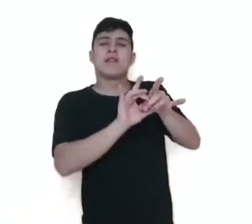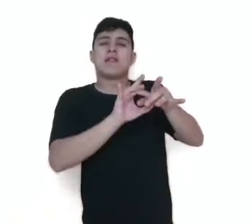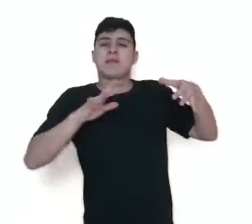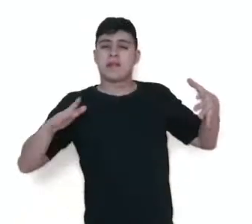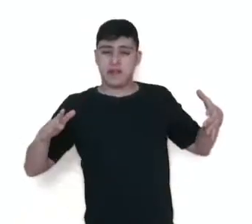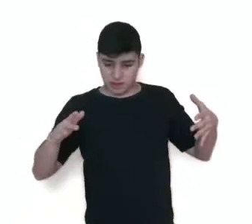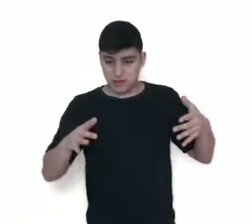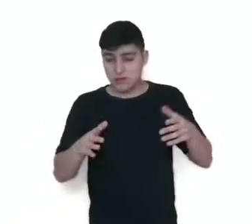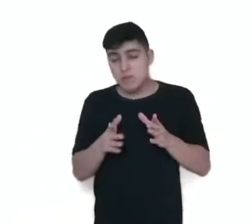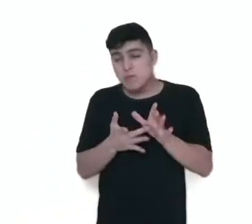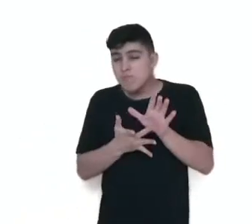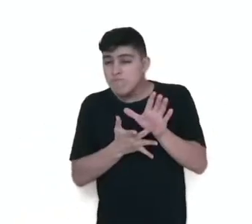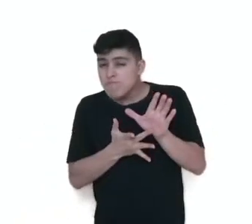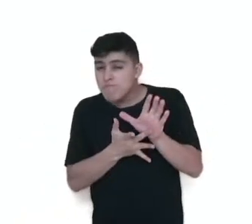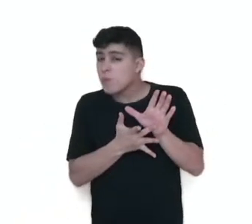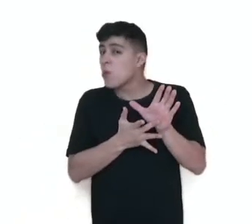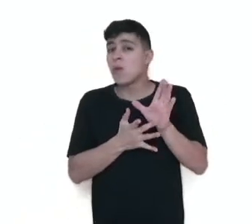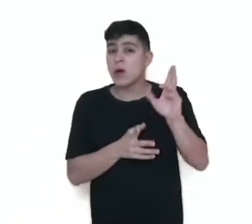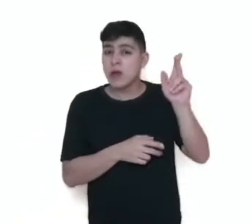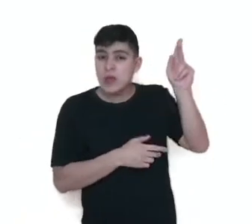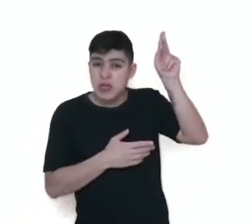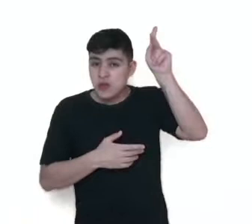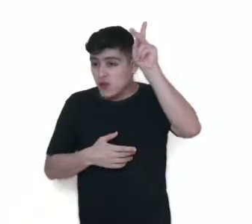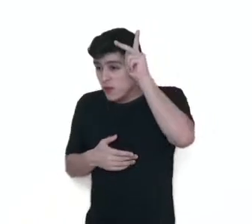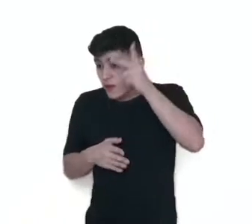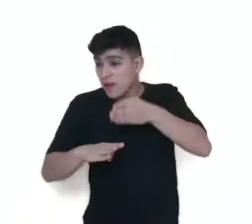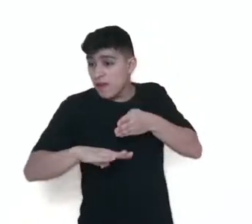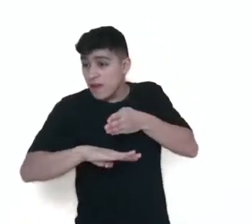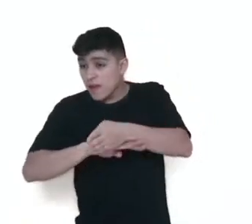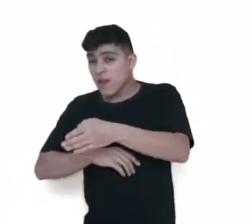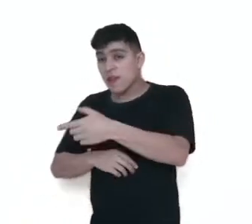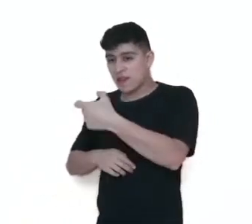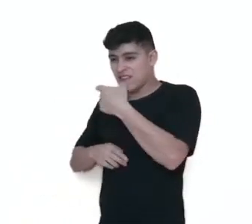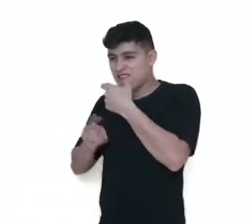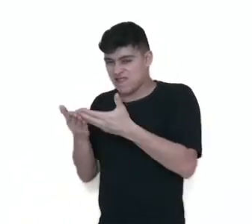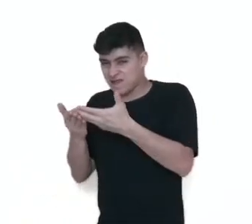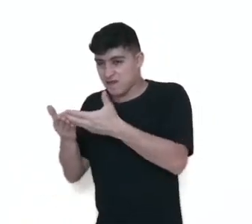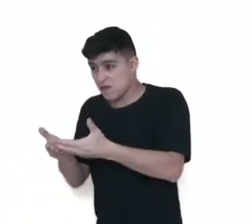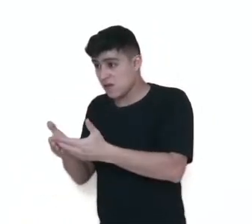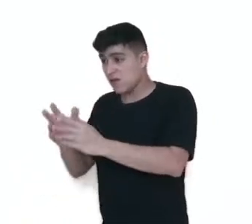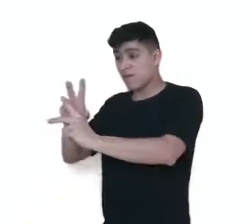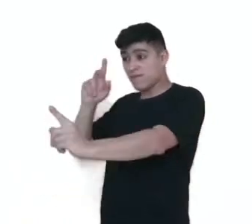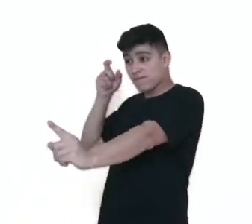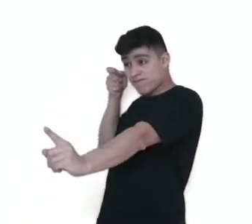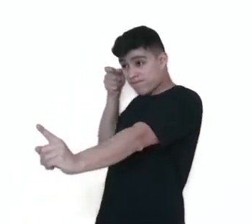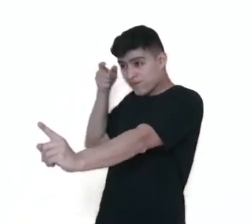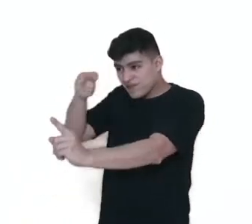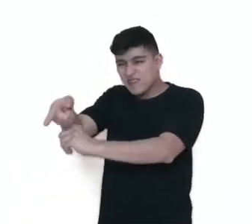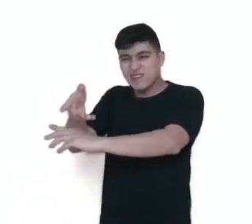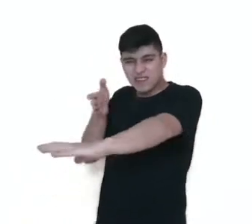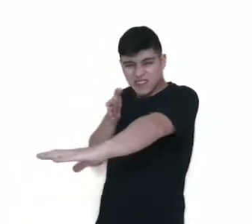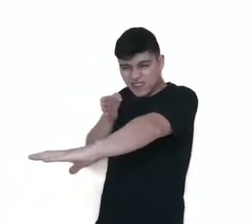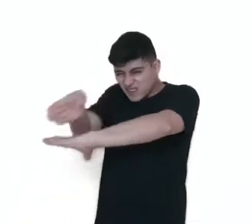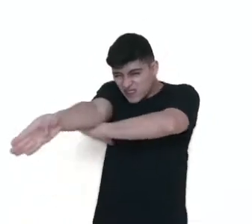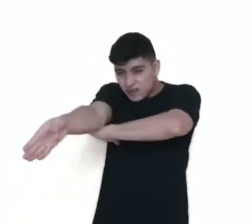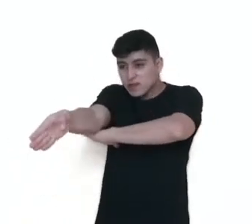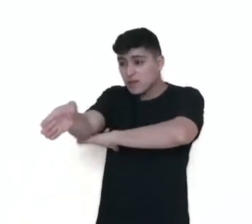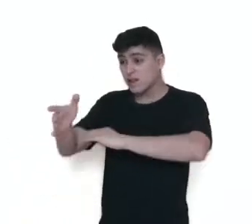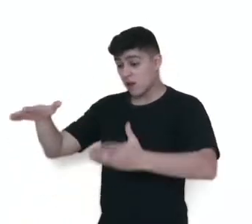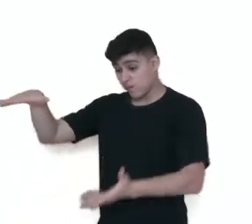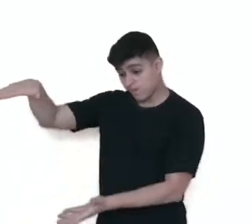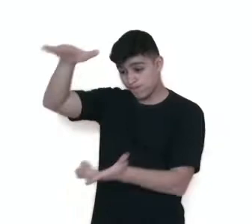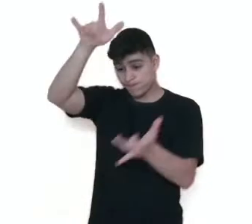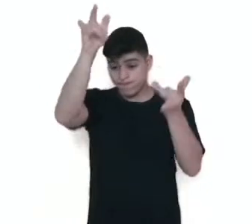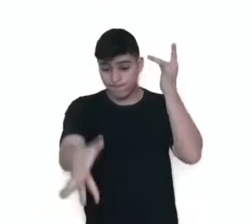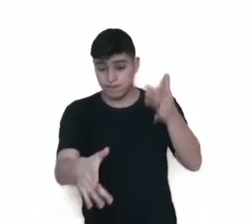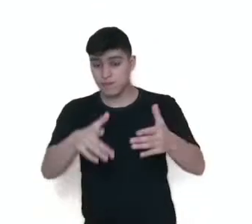de índios, eles vão invadir navios ingleses e atiraram a carga de chá no mar. E nas colônias foram criadas várias